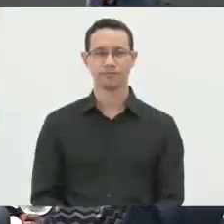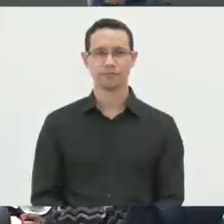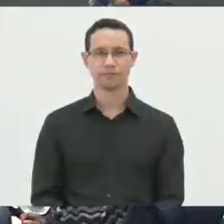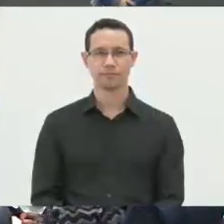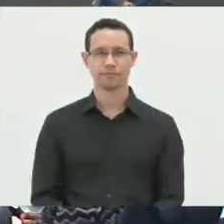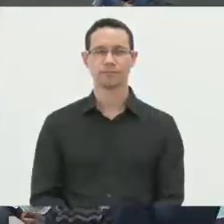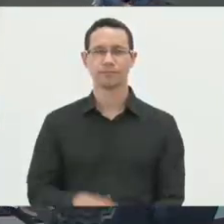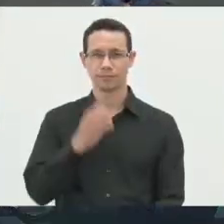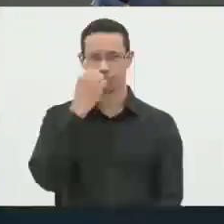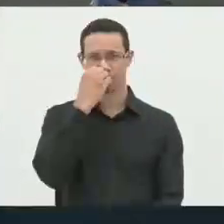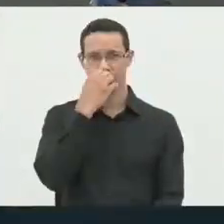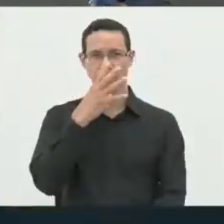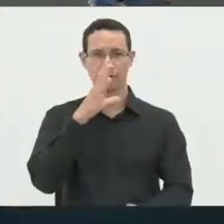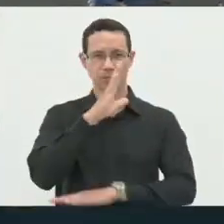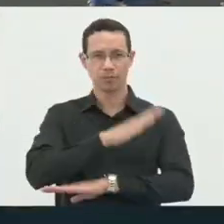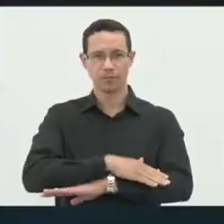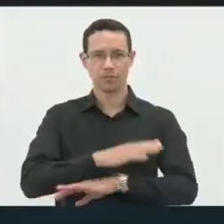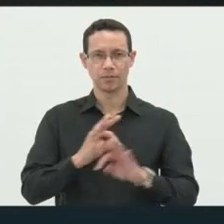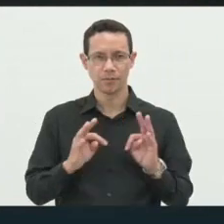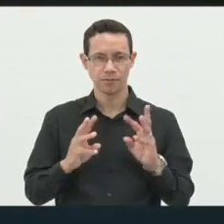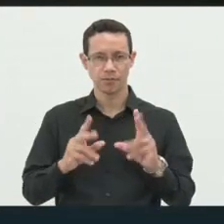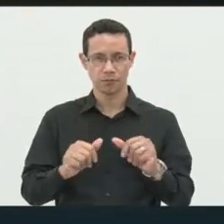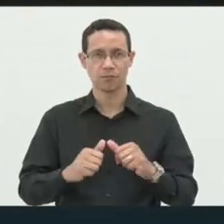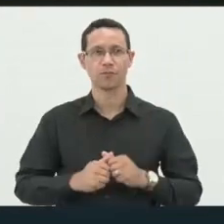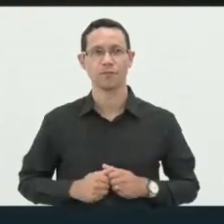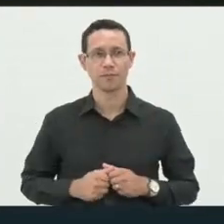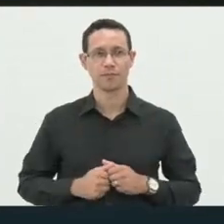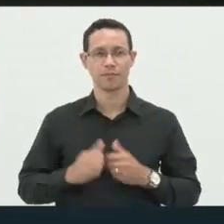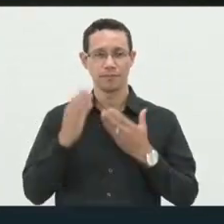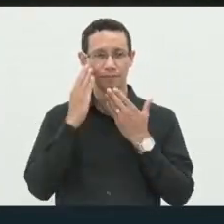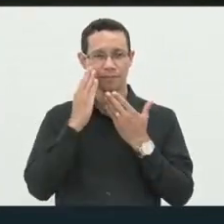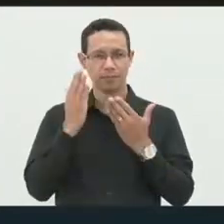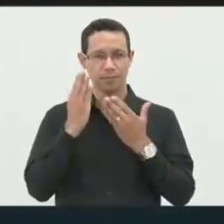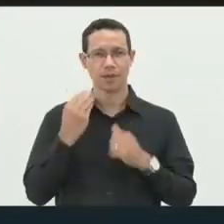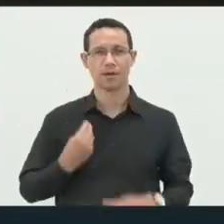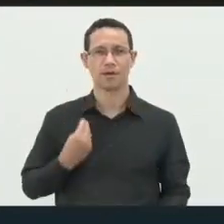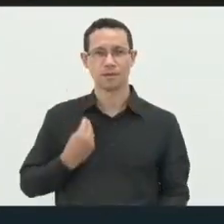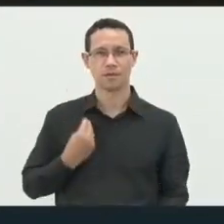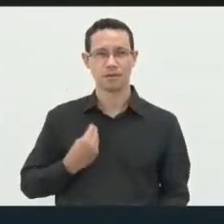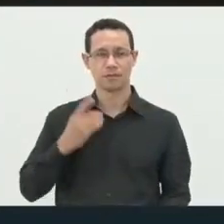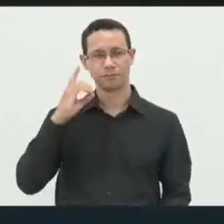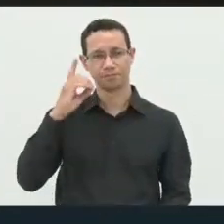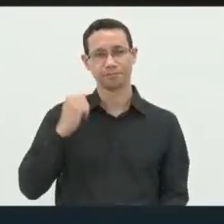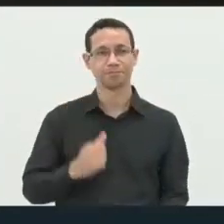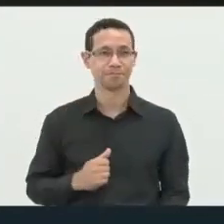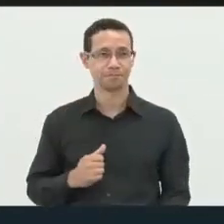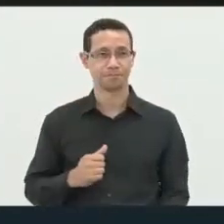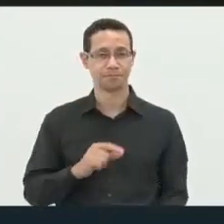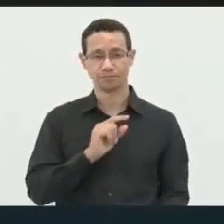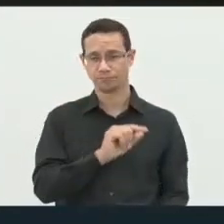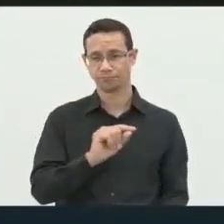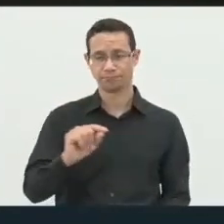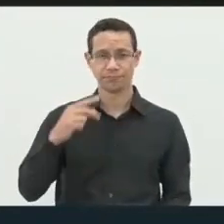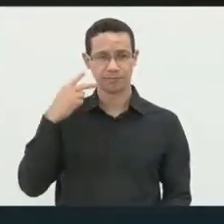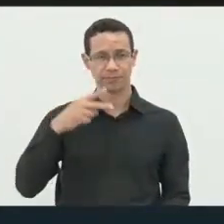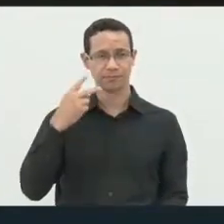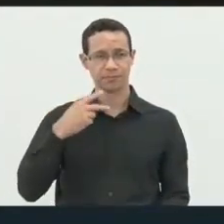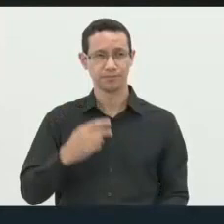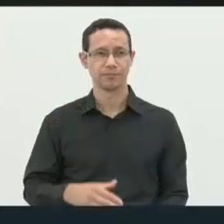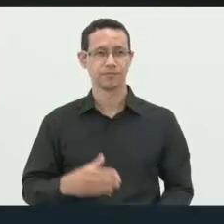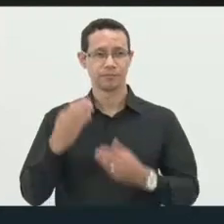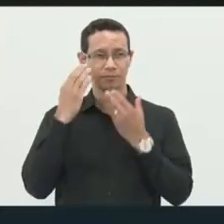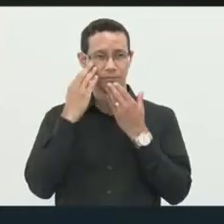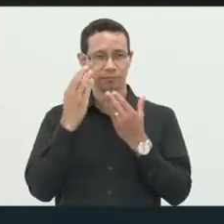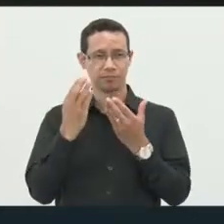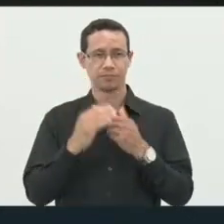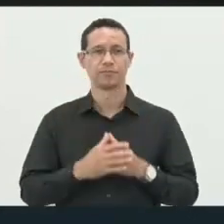Boa tarde a todos primeiramente agradecer a Deus pelo sopro de vida em nome de todos os vereadores da casa agradecer a